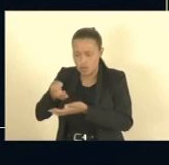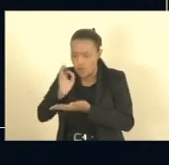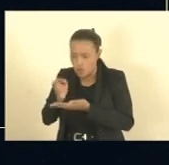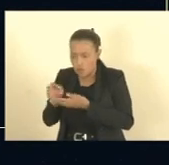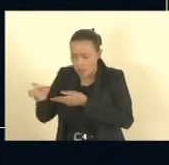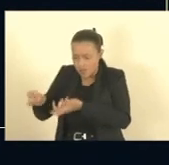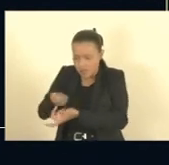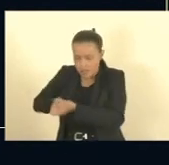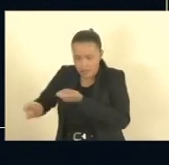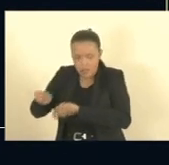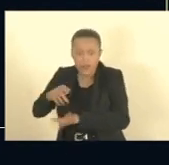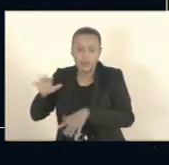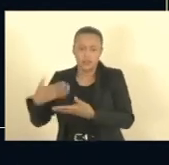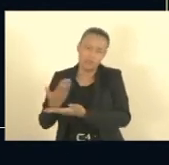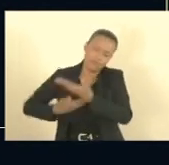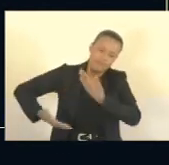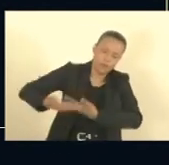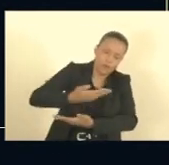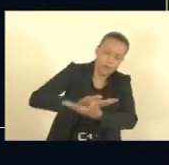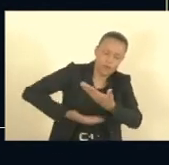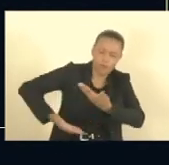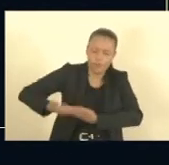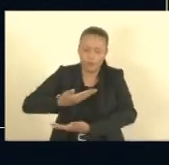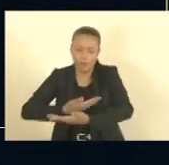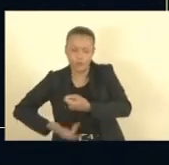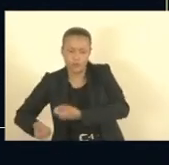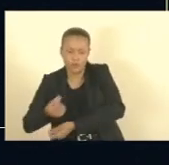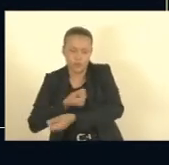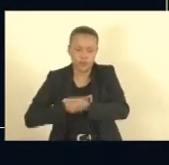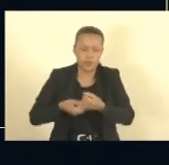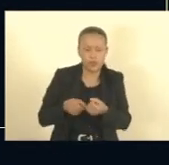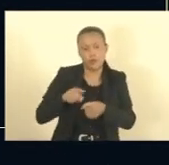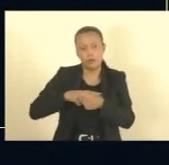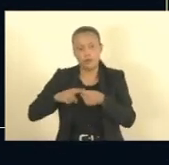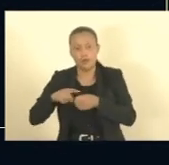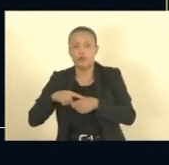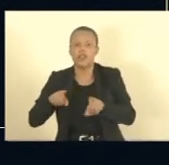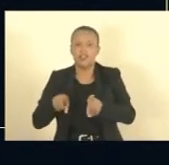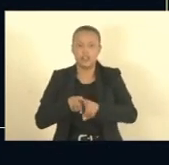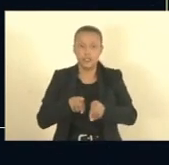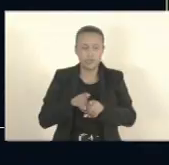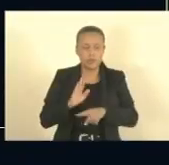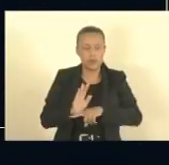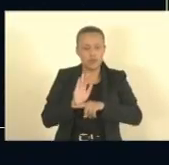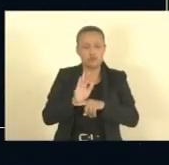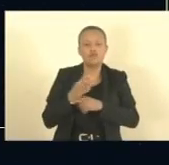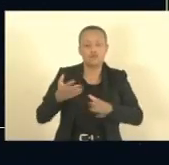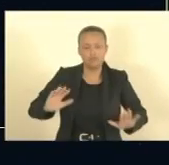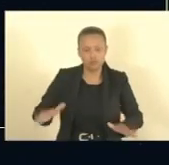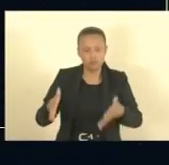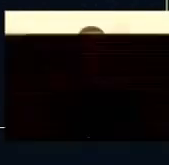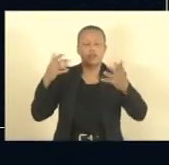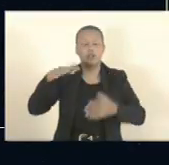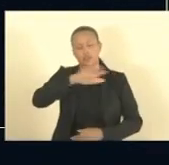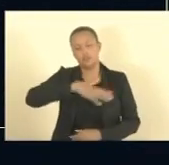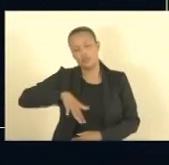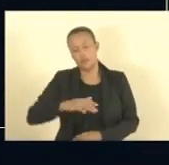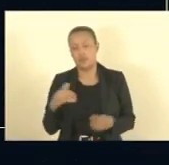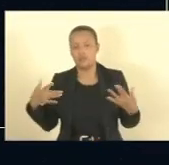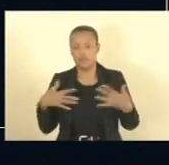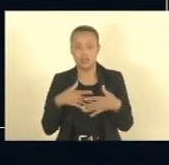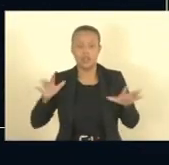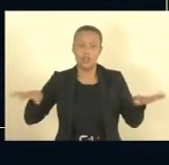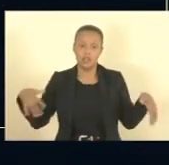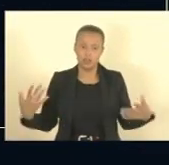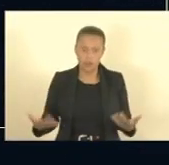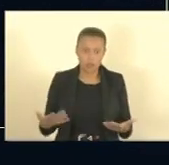indiretos movimentando a economia local e contribuindo para o desenvolvimento Regional a medida adotada